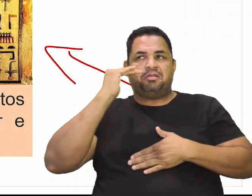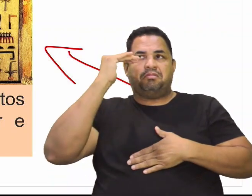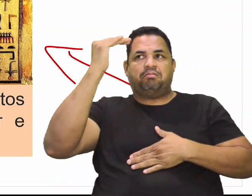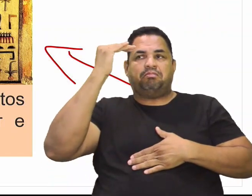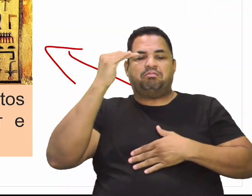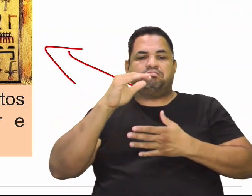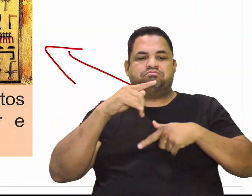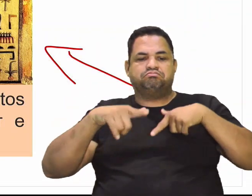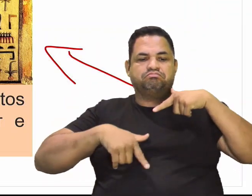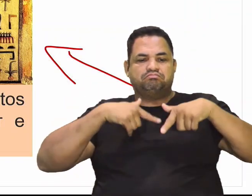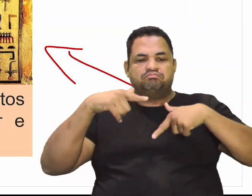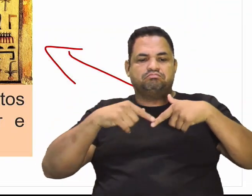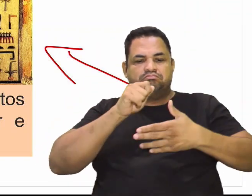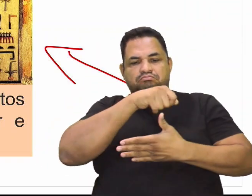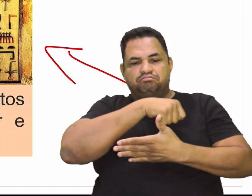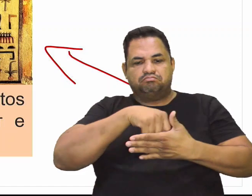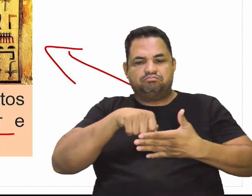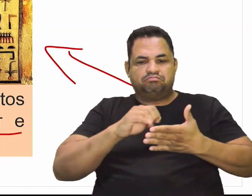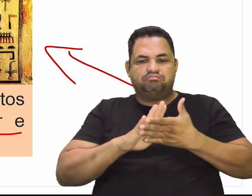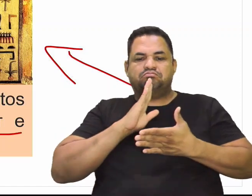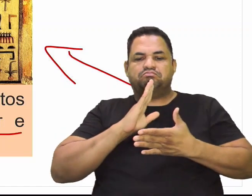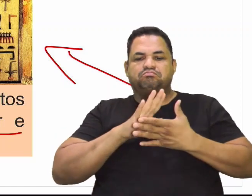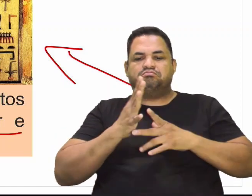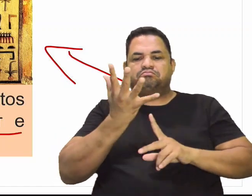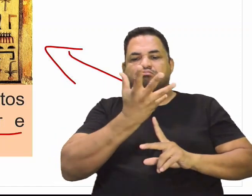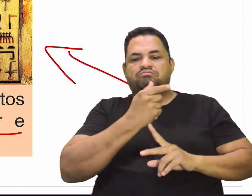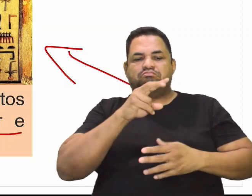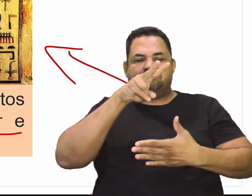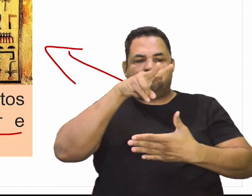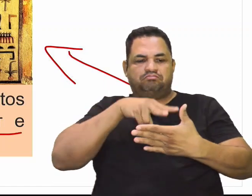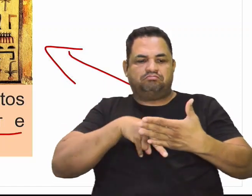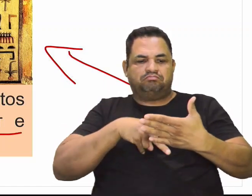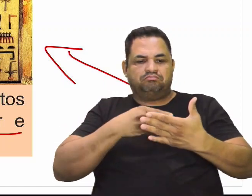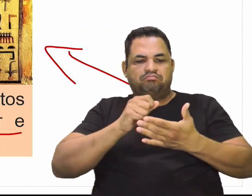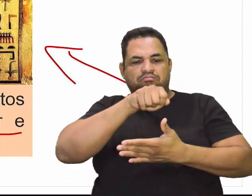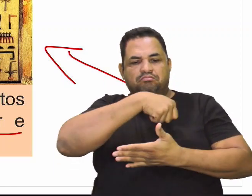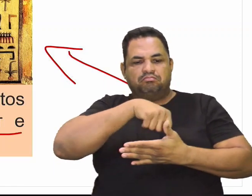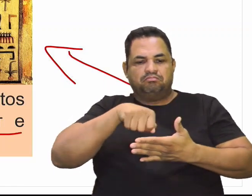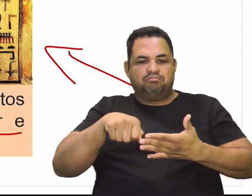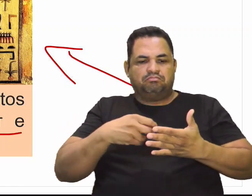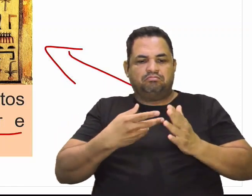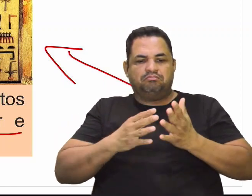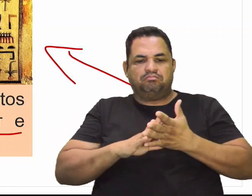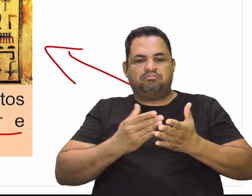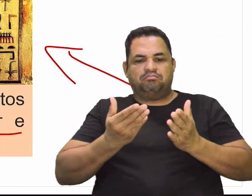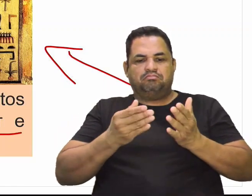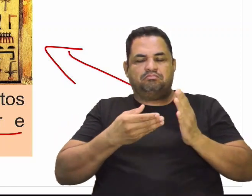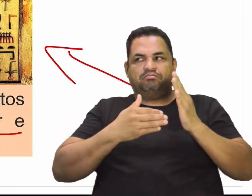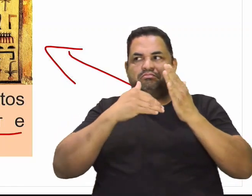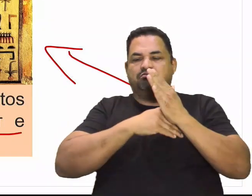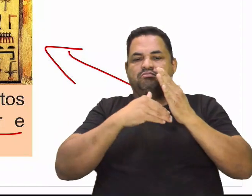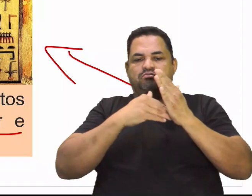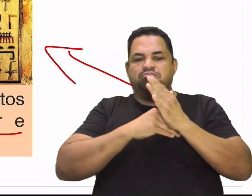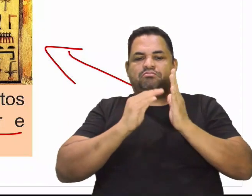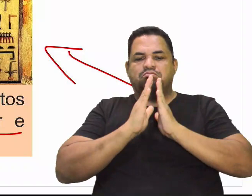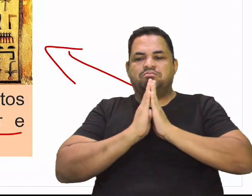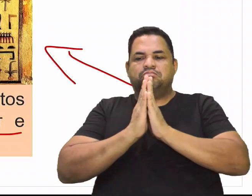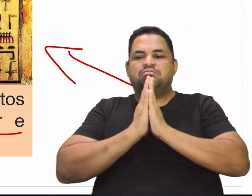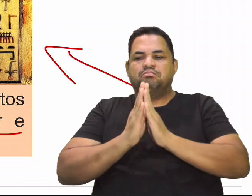e escribas, eram que conheciam a arte de ler e de escrever esses